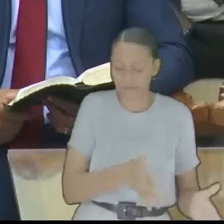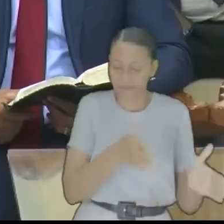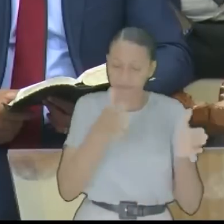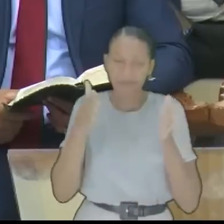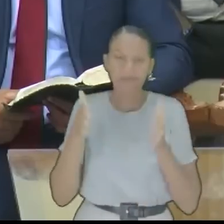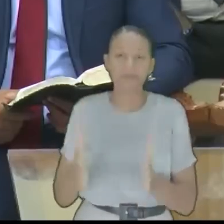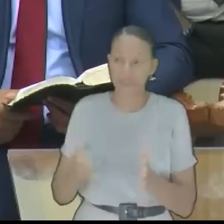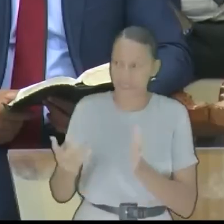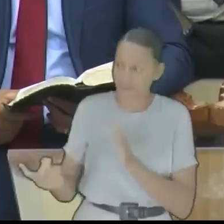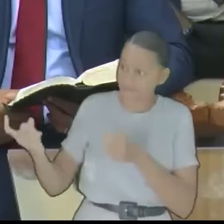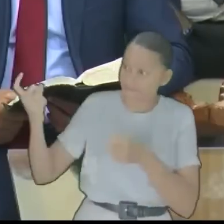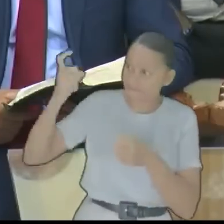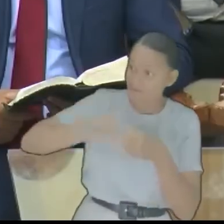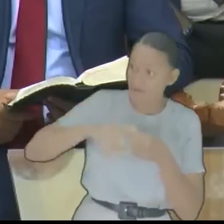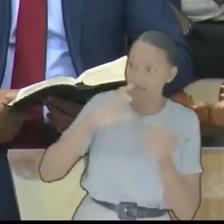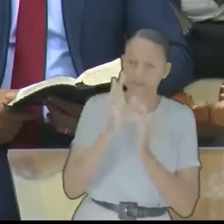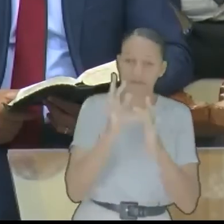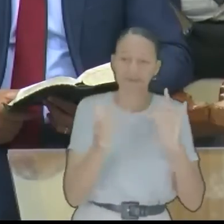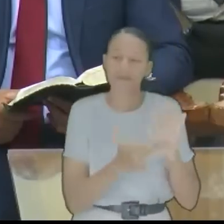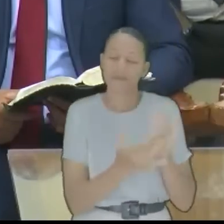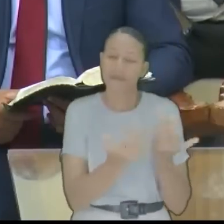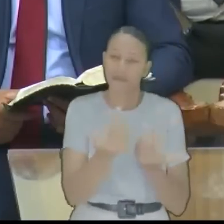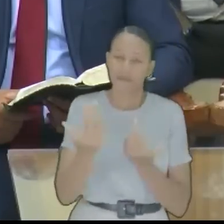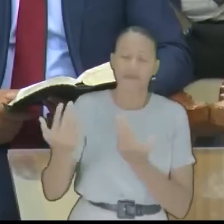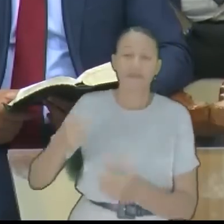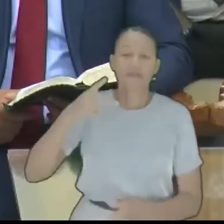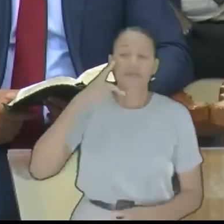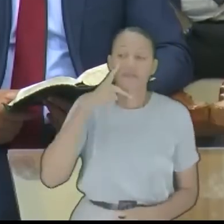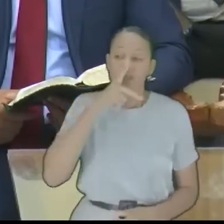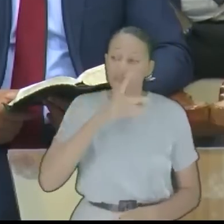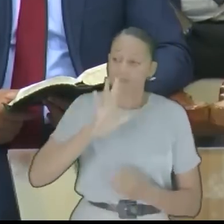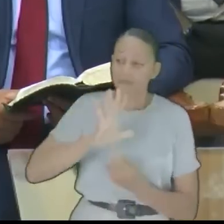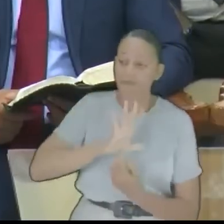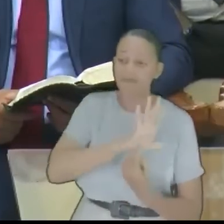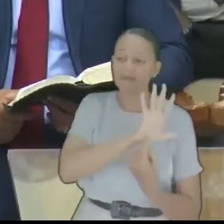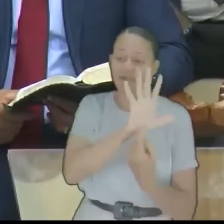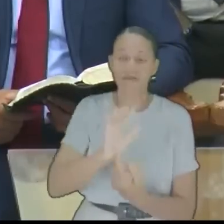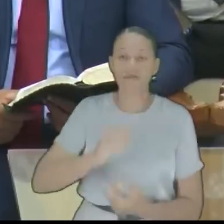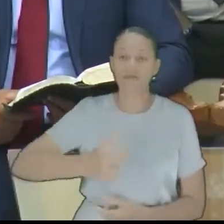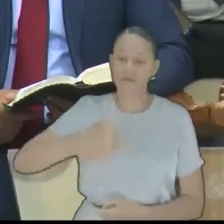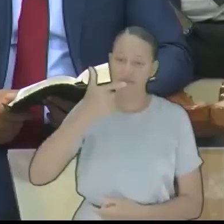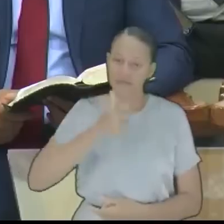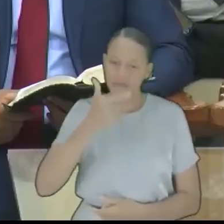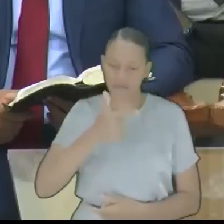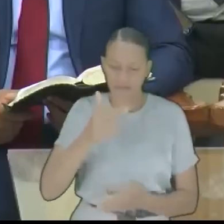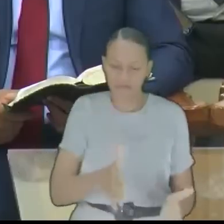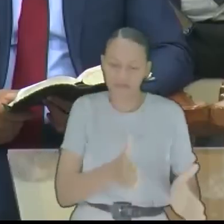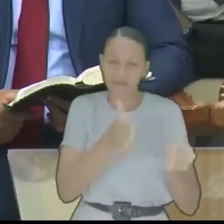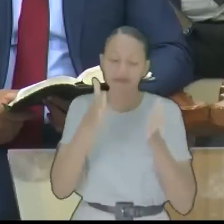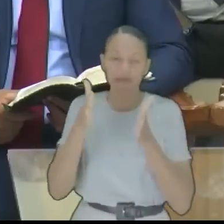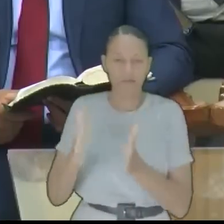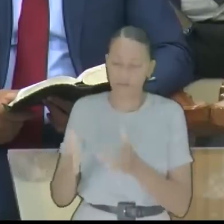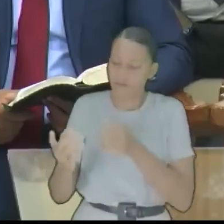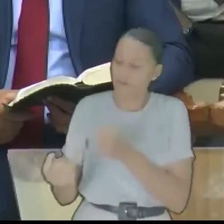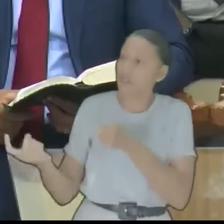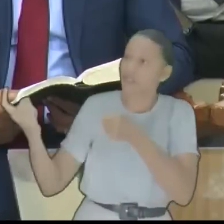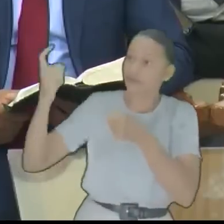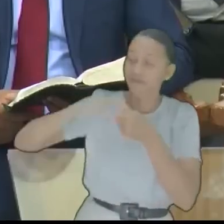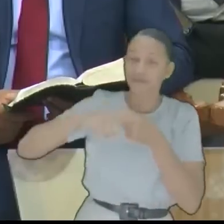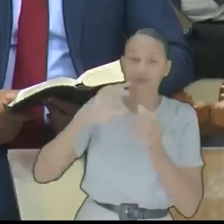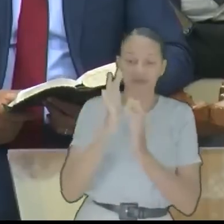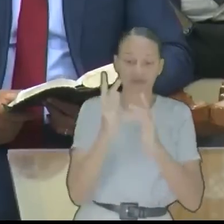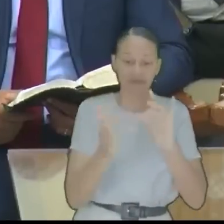do Senhor, e a mesma profecia aponta para a segunda ocasião da vinda do